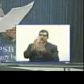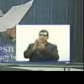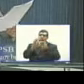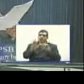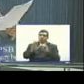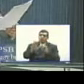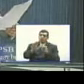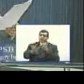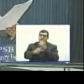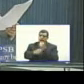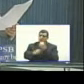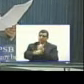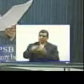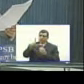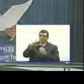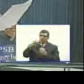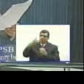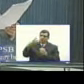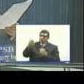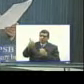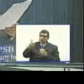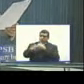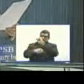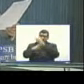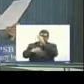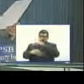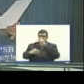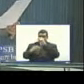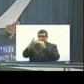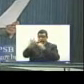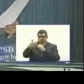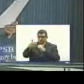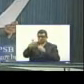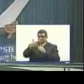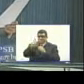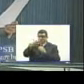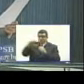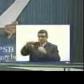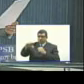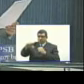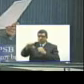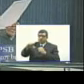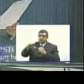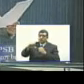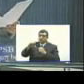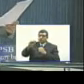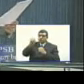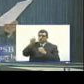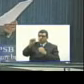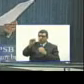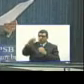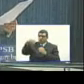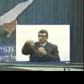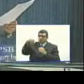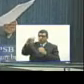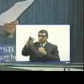orçamentária anual 3.473/2019 traz uma previsão de 8 bilhões 449 milhões